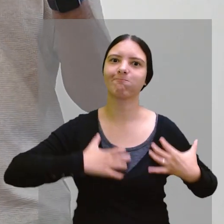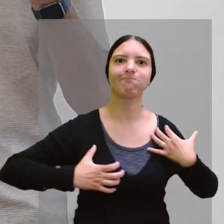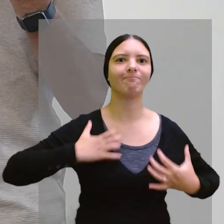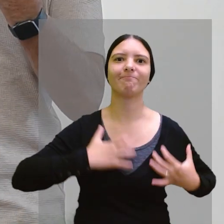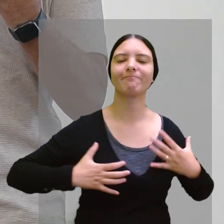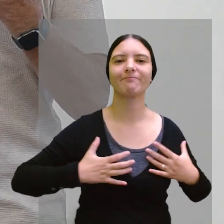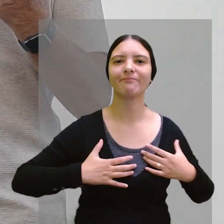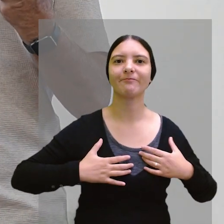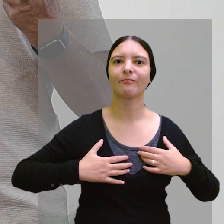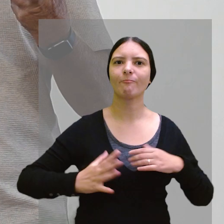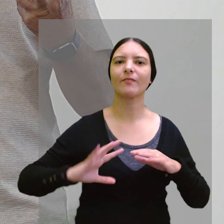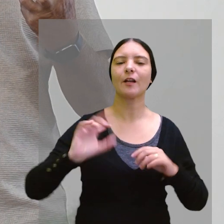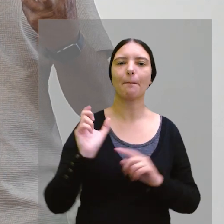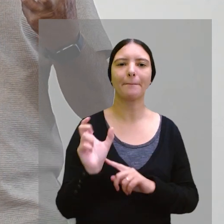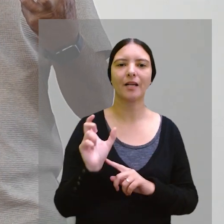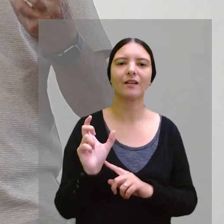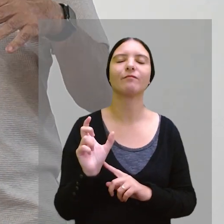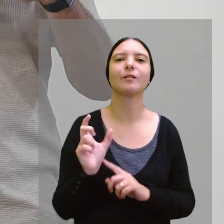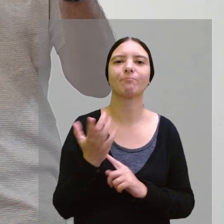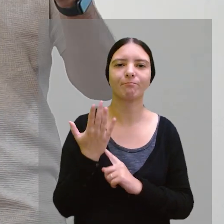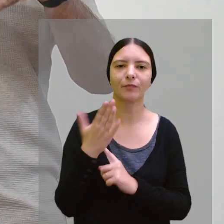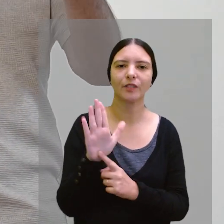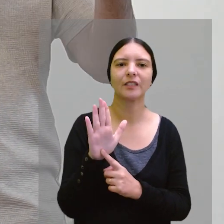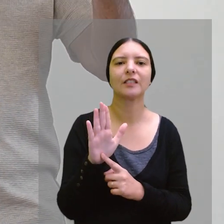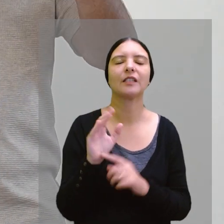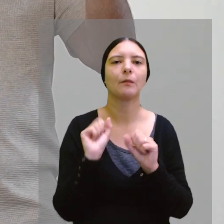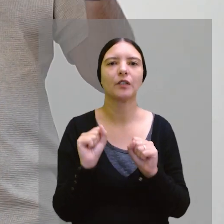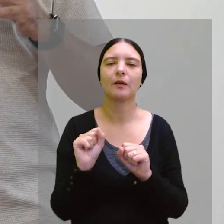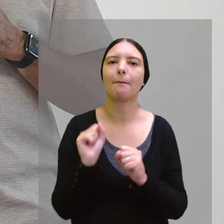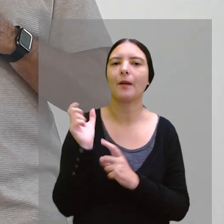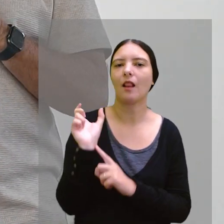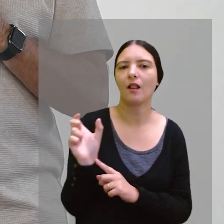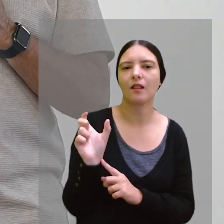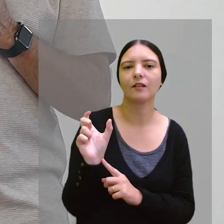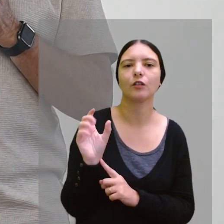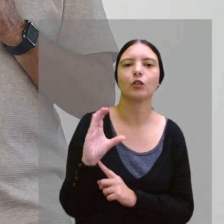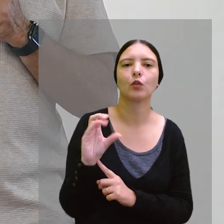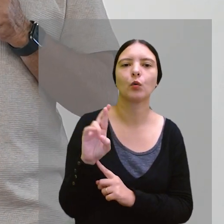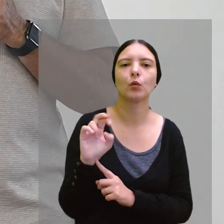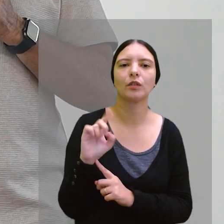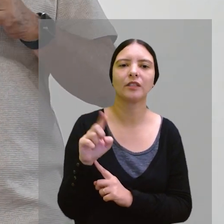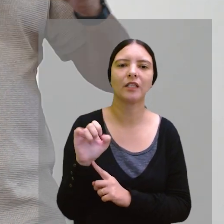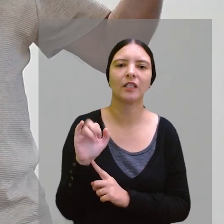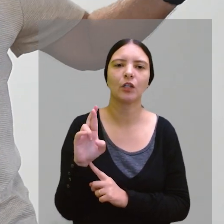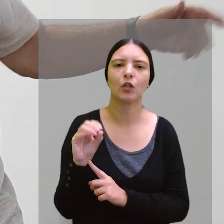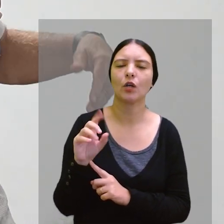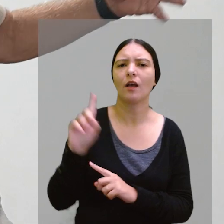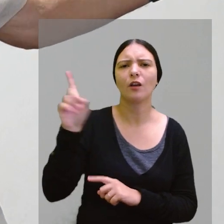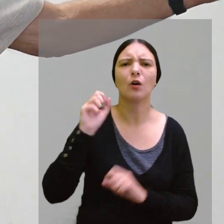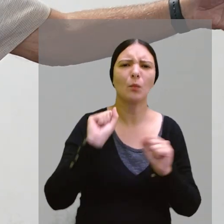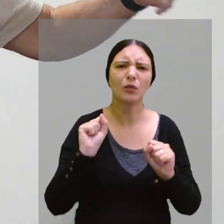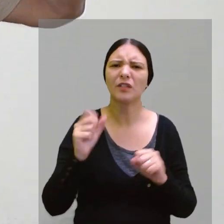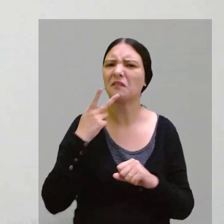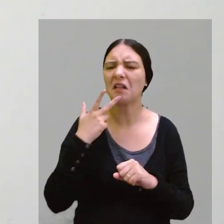Olha o tanto que sintetiza uma palavra. Eu poderia aí dizer, a hora que apareceu Cruzeiro, eu poderia falar Maria, Maria, Maria.